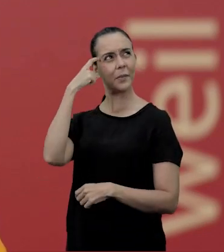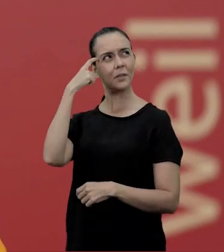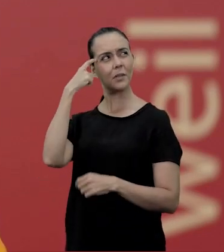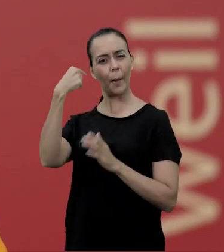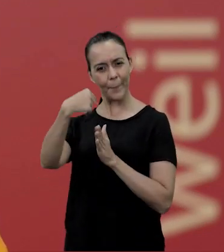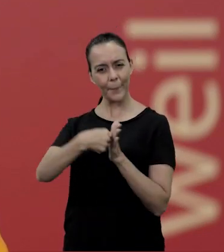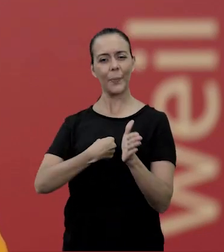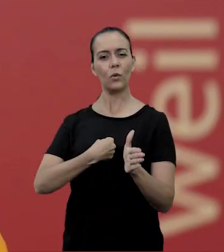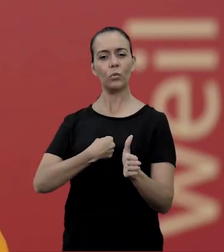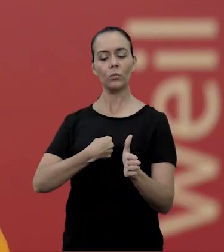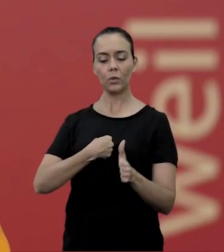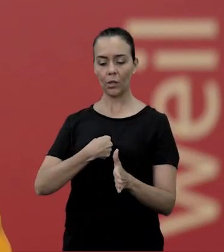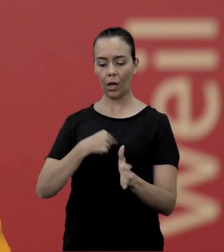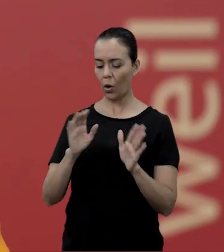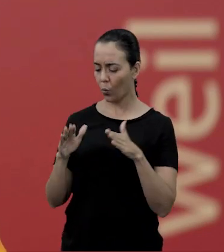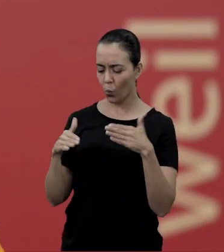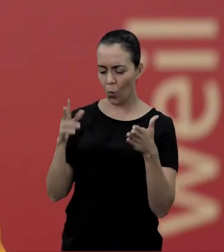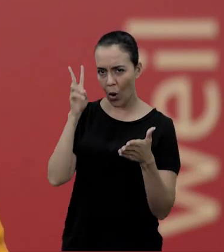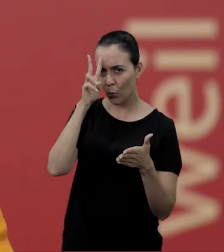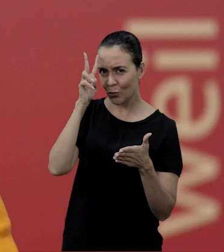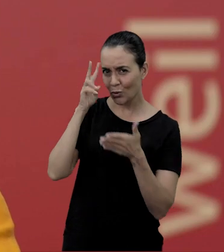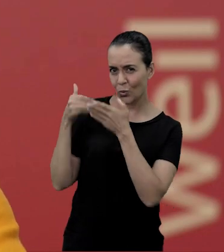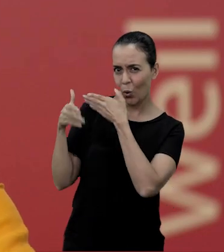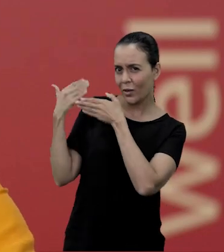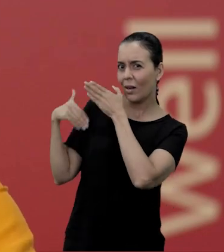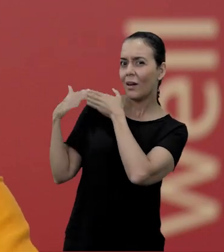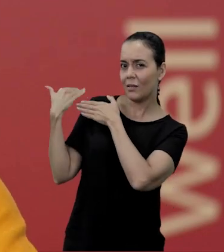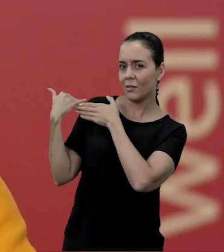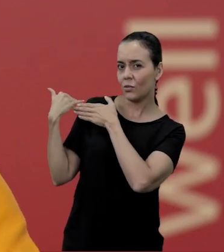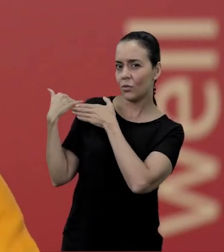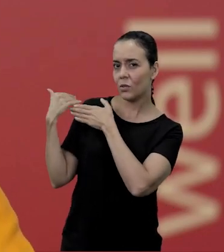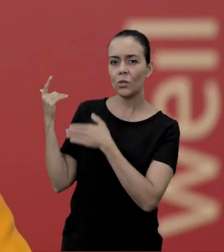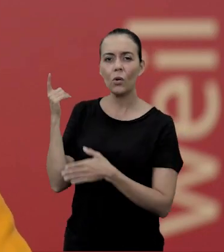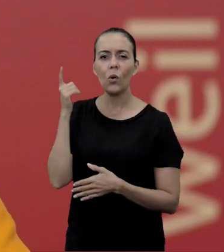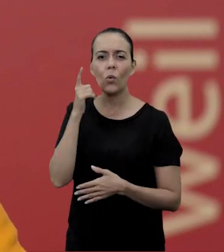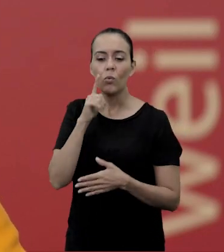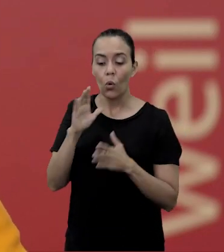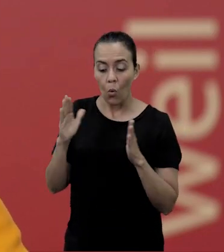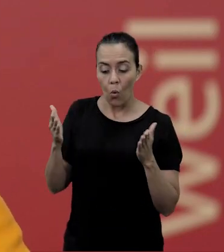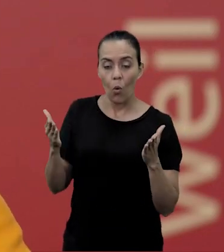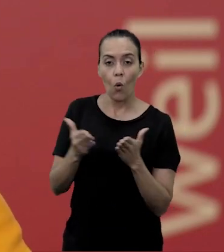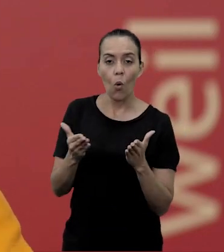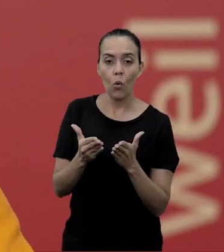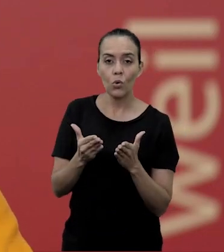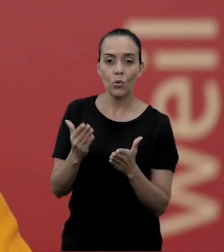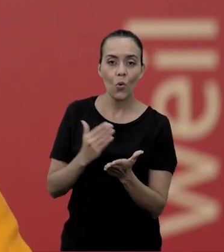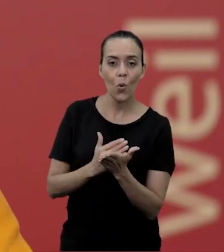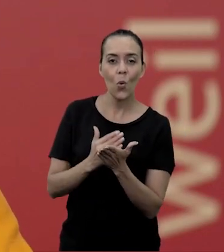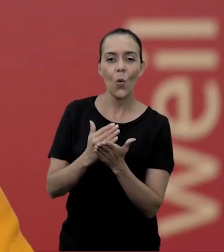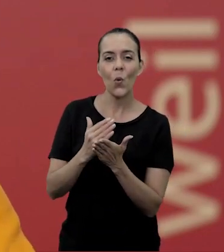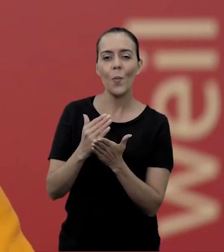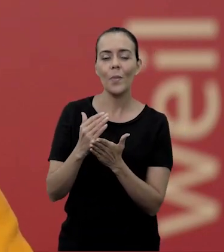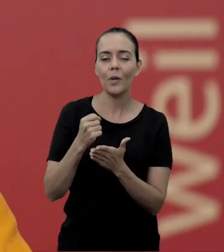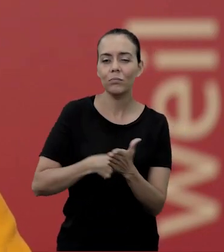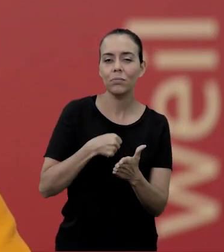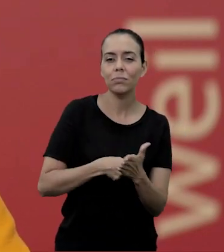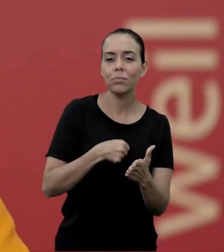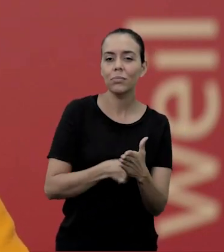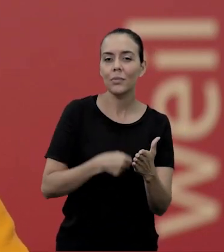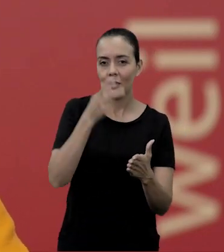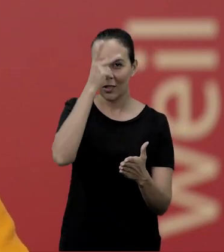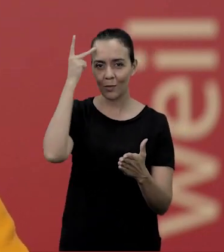agora quais são as condições históricas que têm permitido que a gente comece a ser